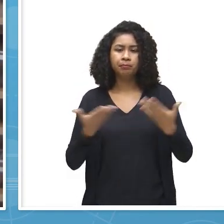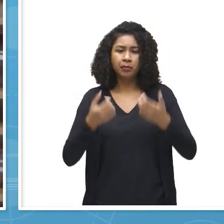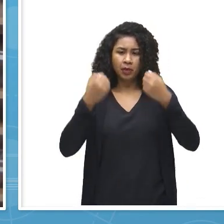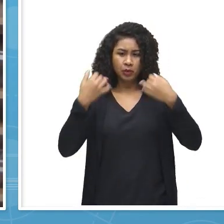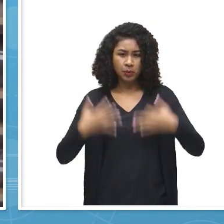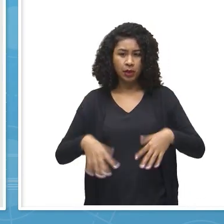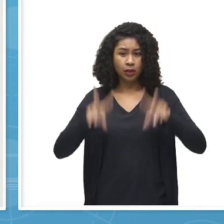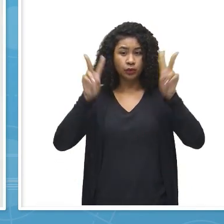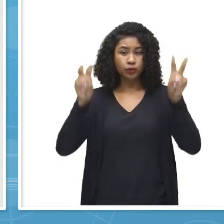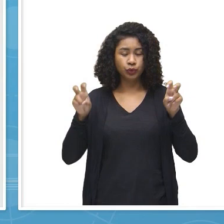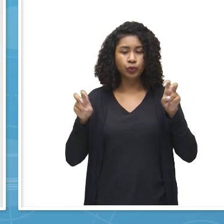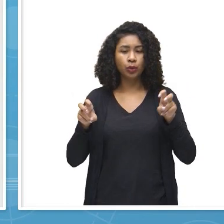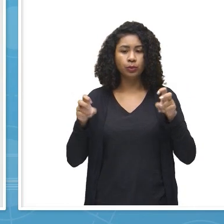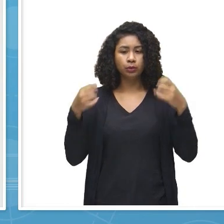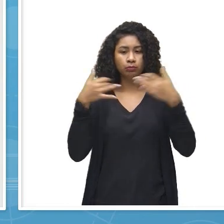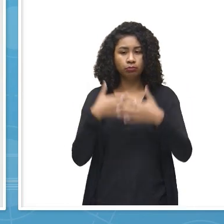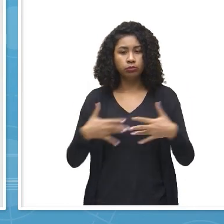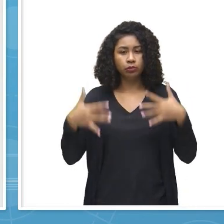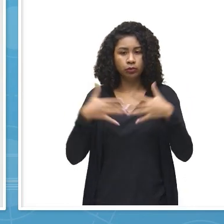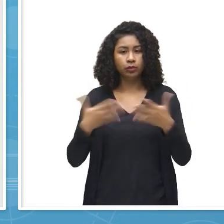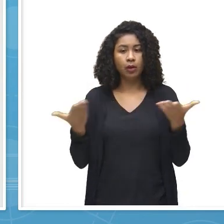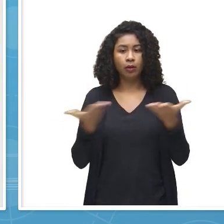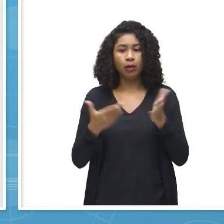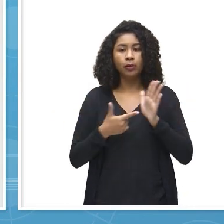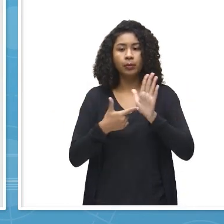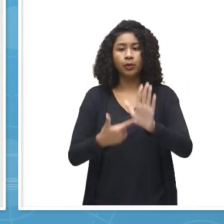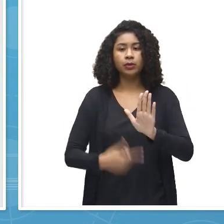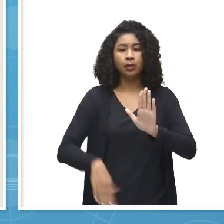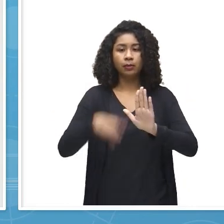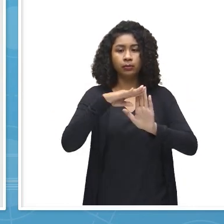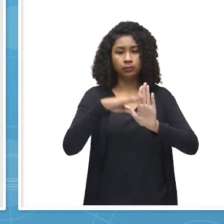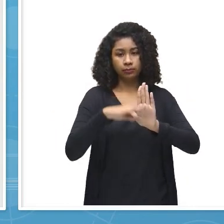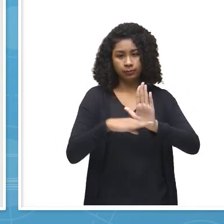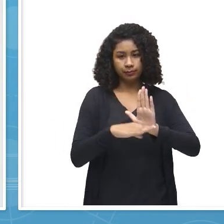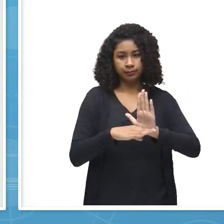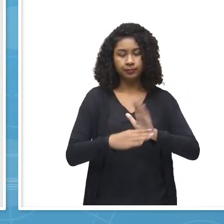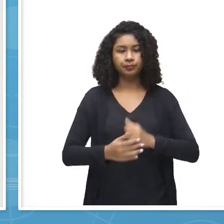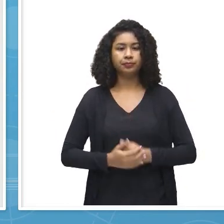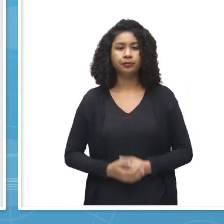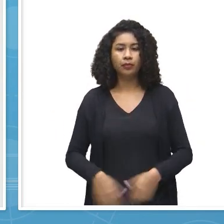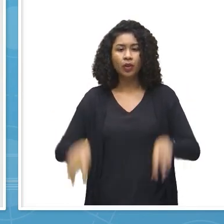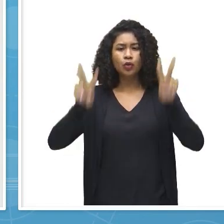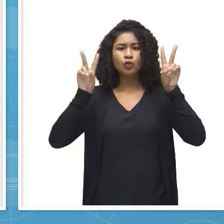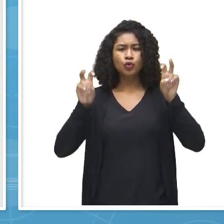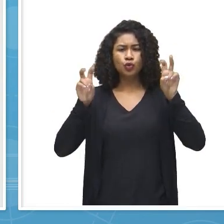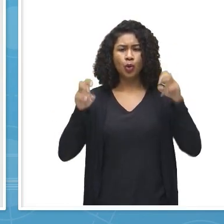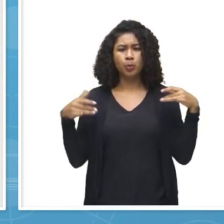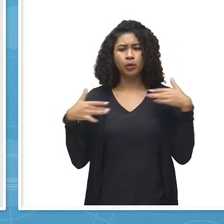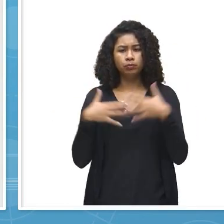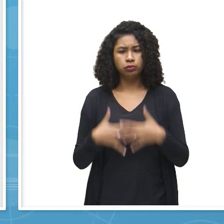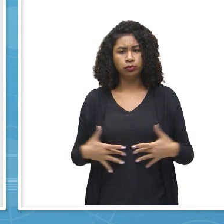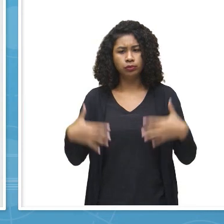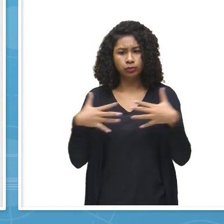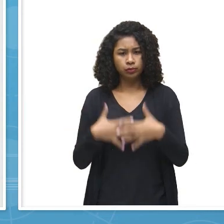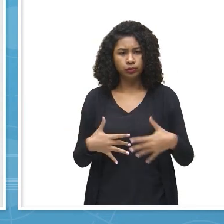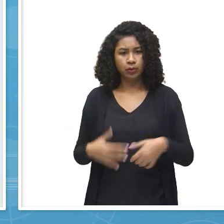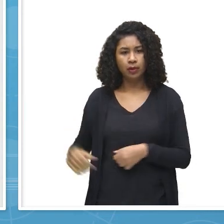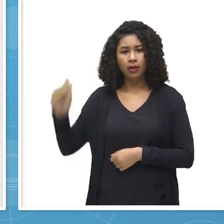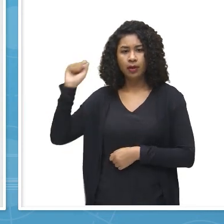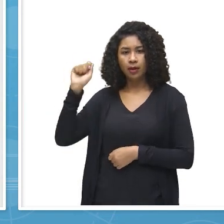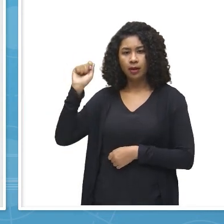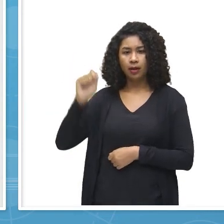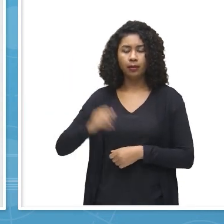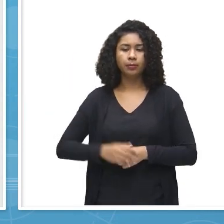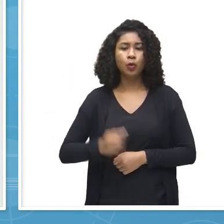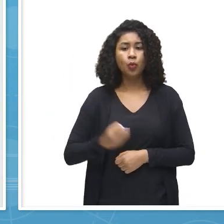vamos às nossas questões. Então, o que a gente pode afirmar sobre o tecido epitelial? O número